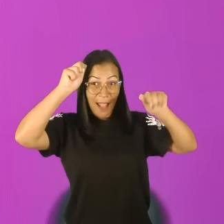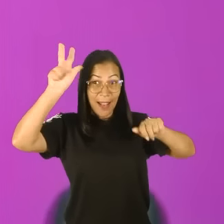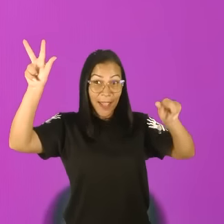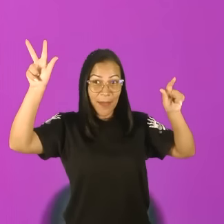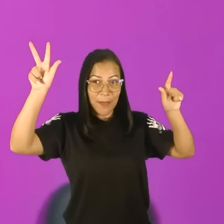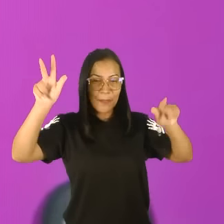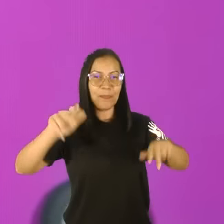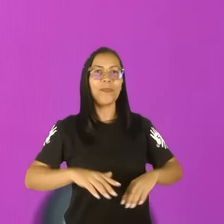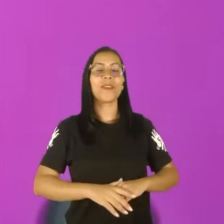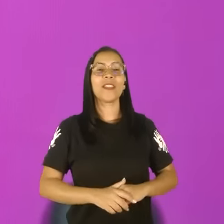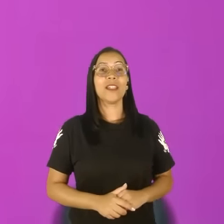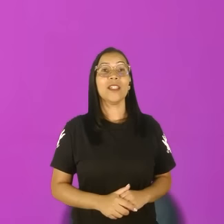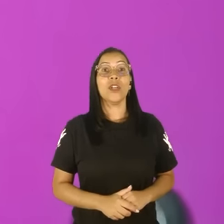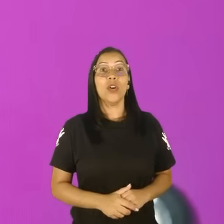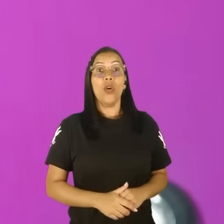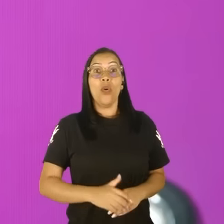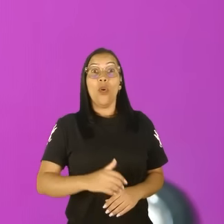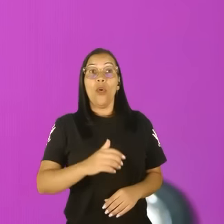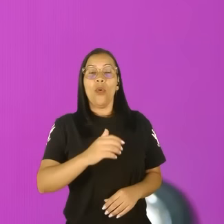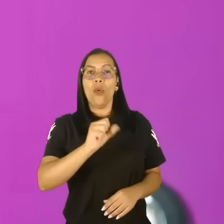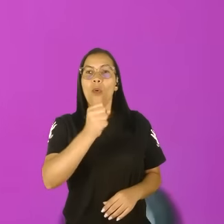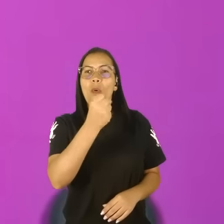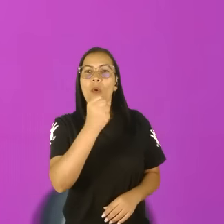tinha 50, ele tinha 80 anos.